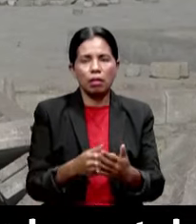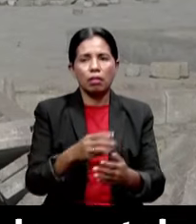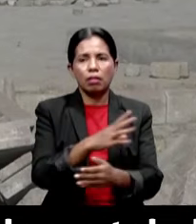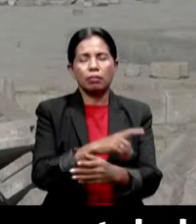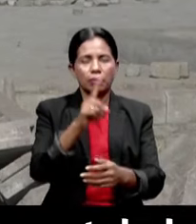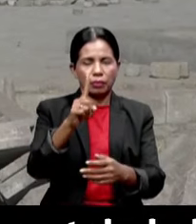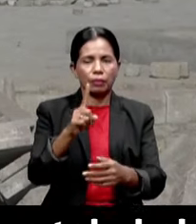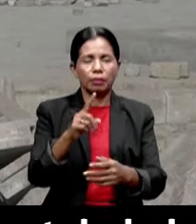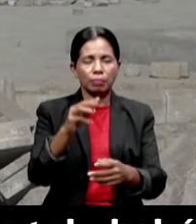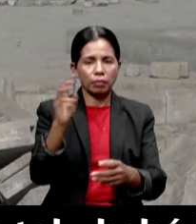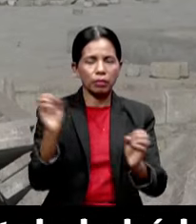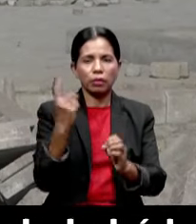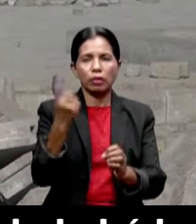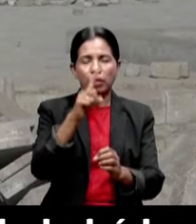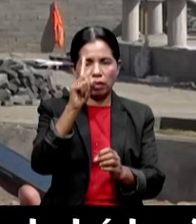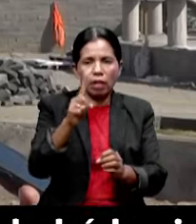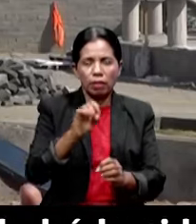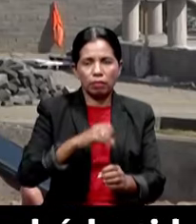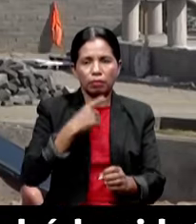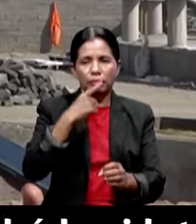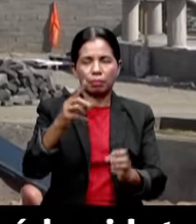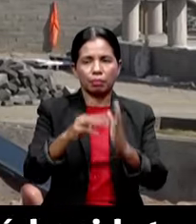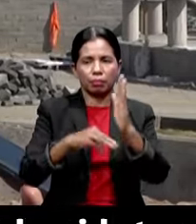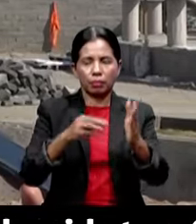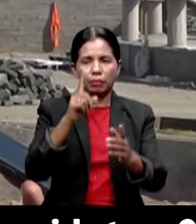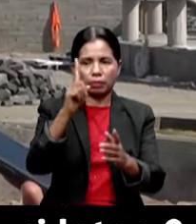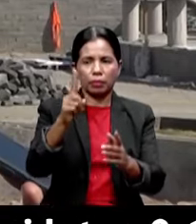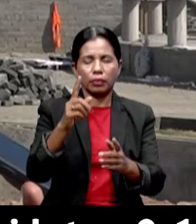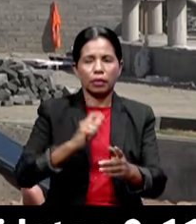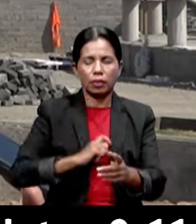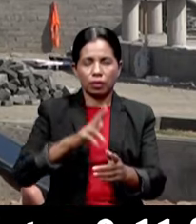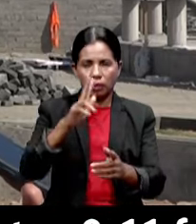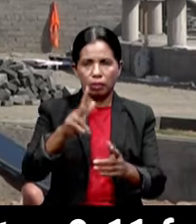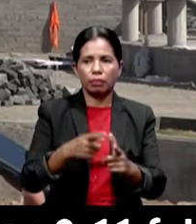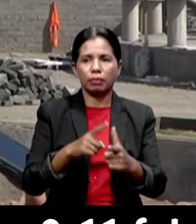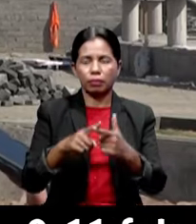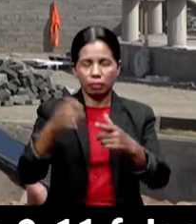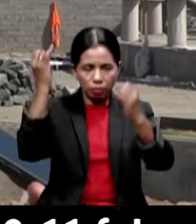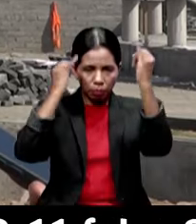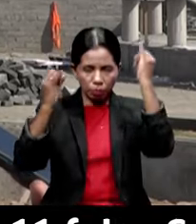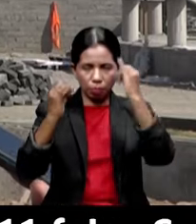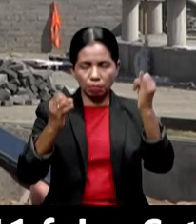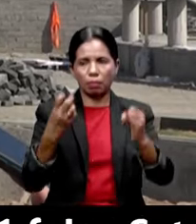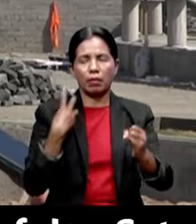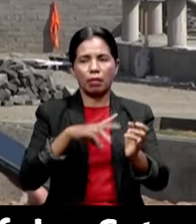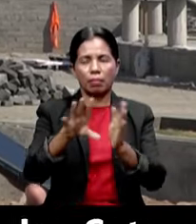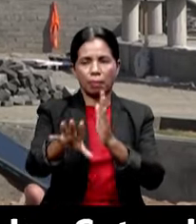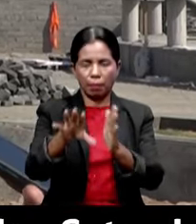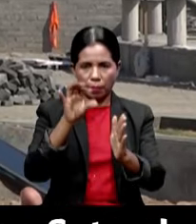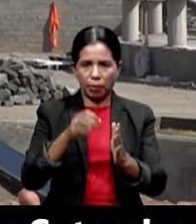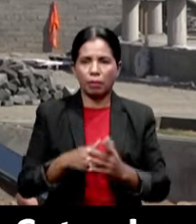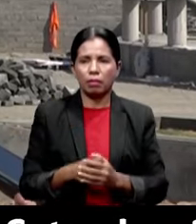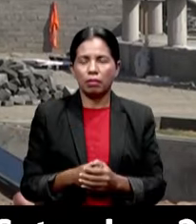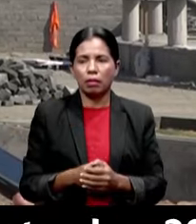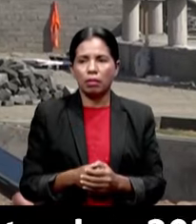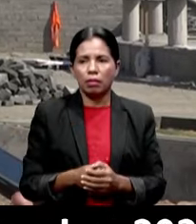det hansa oin au atete media center ma kida det ya ta si tolu ni an det tuir information ne beke provisori am hetan